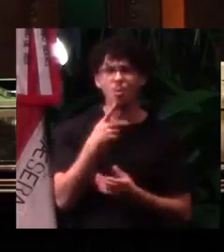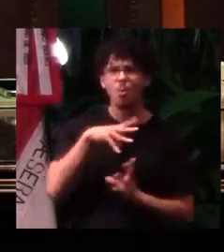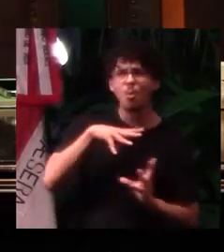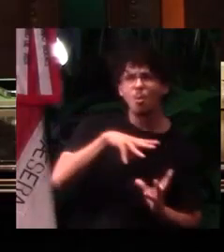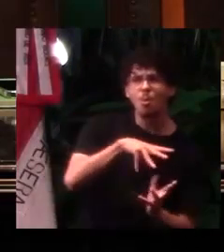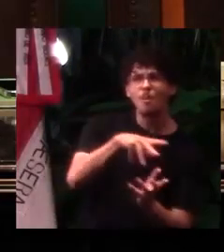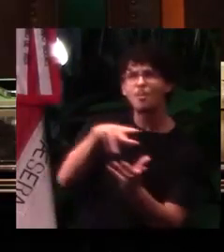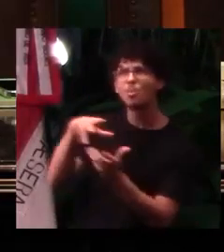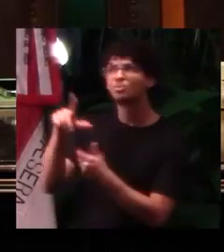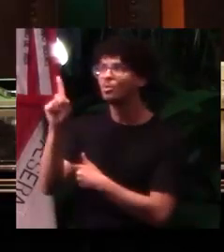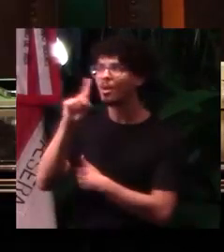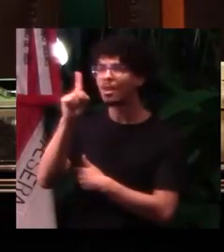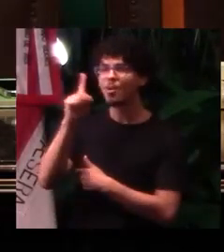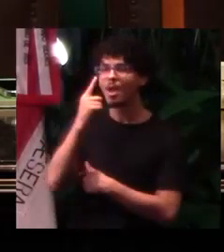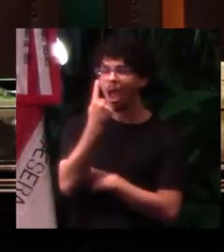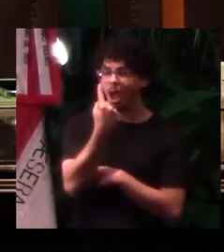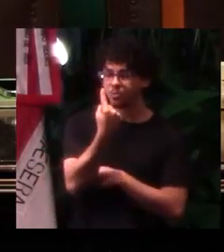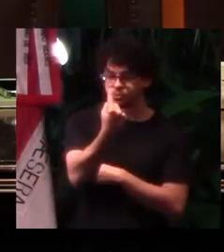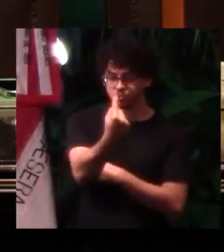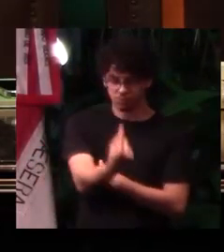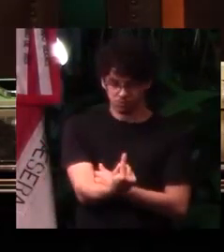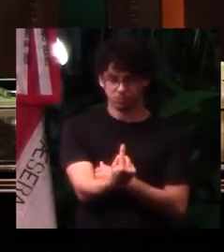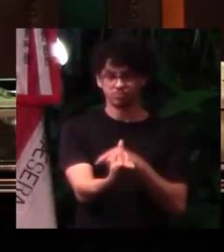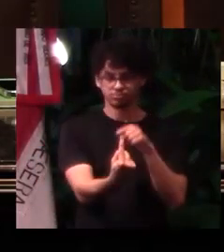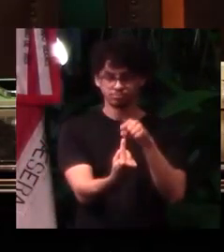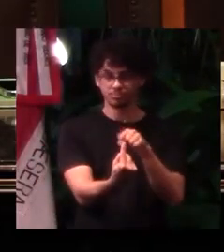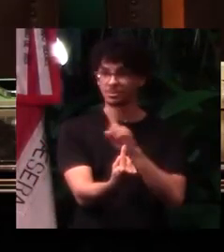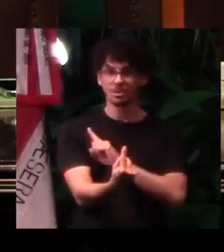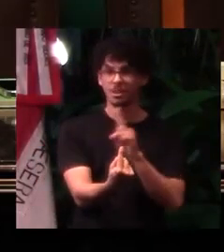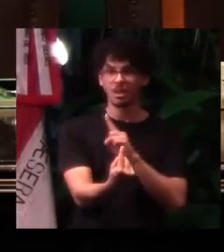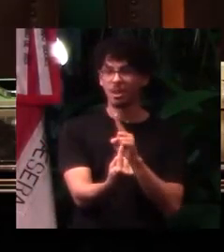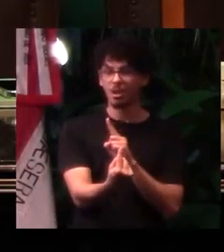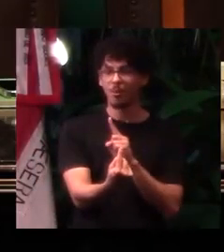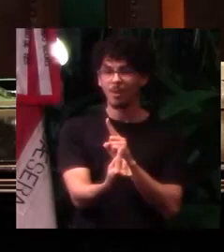único centro e que o seu cérebro